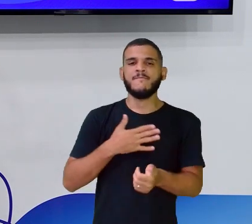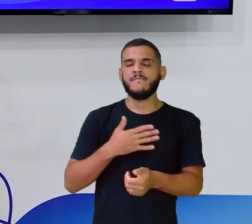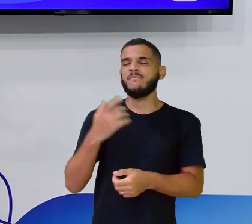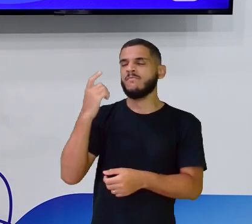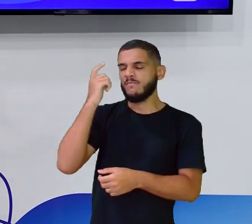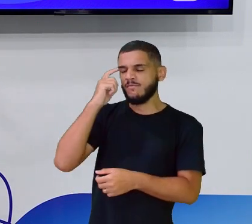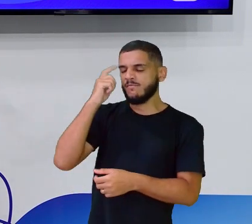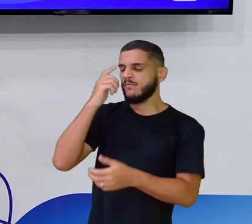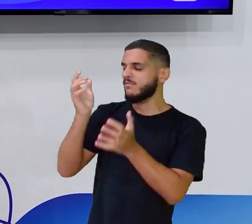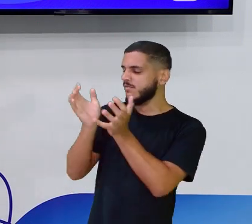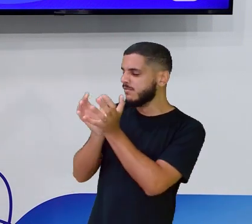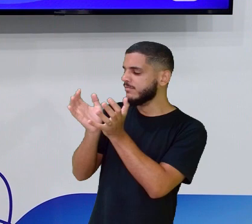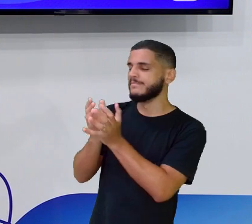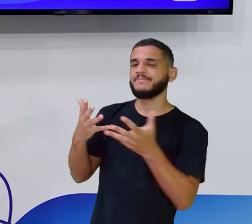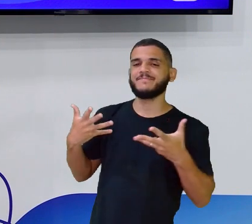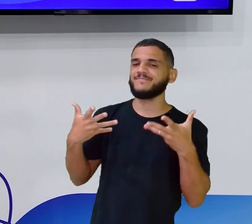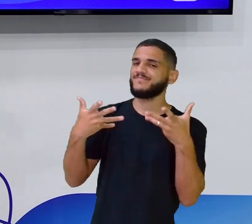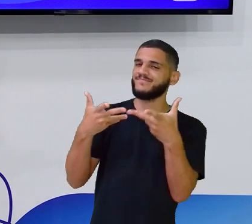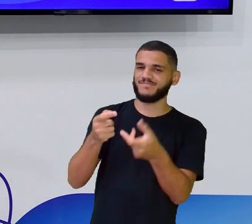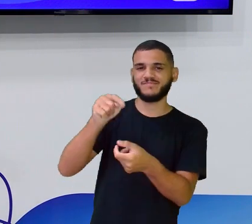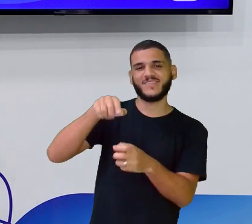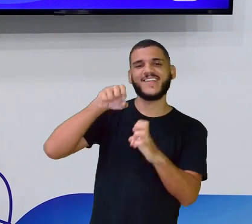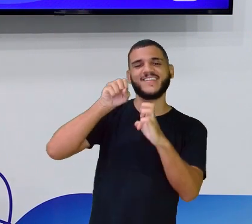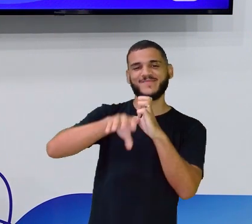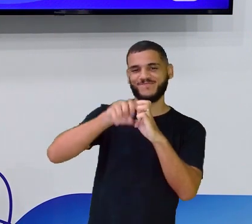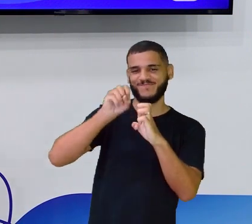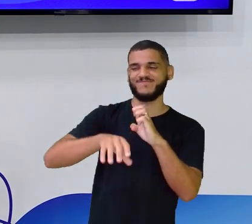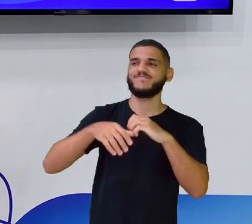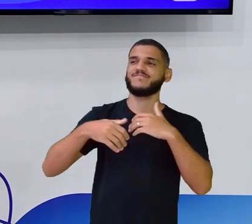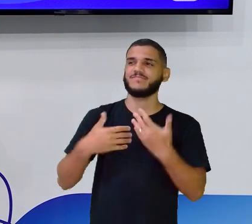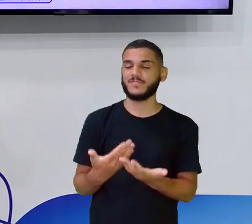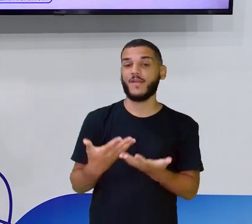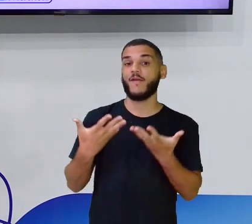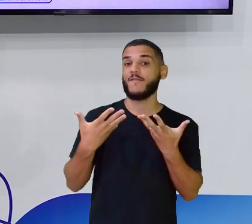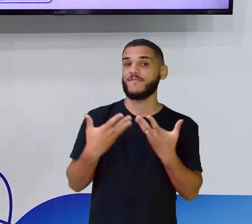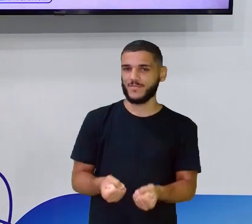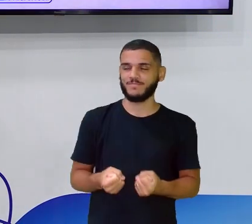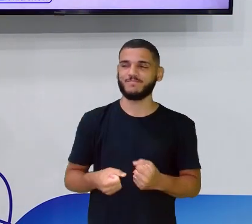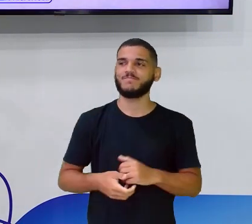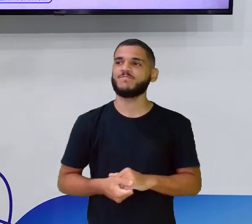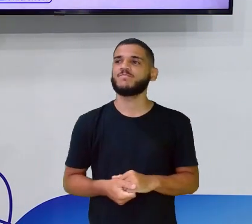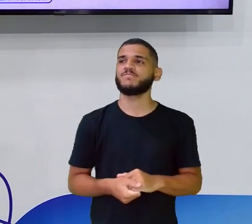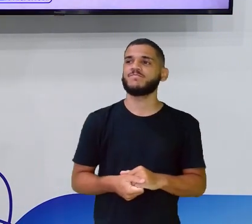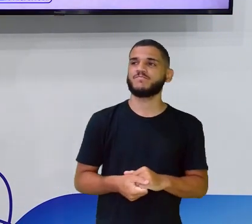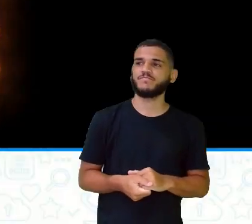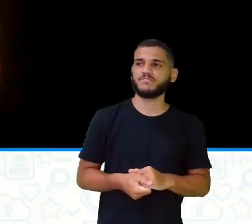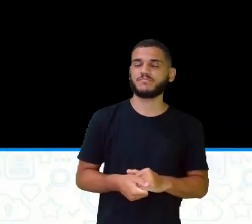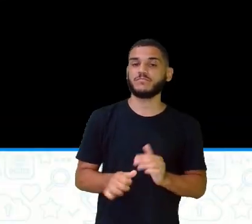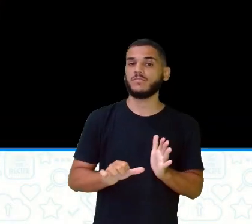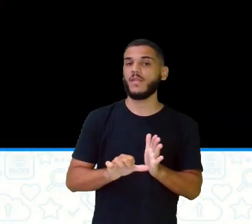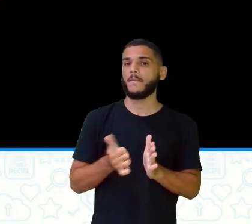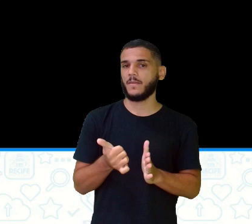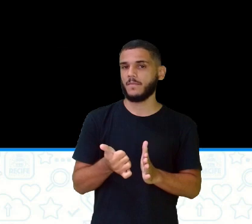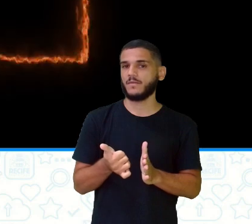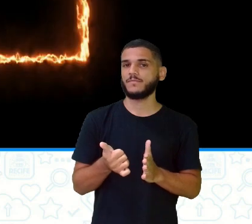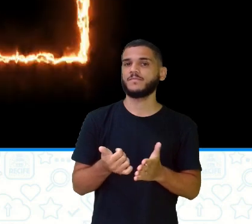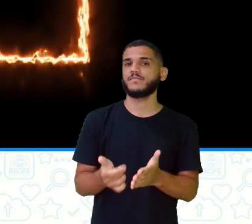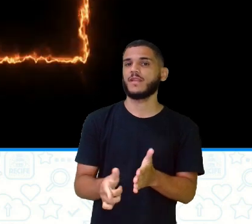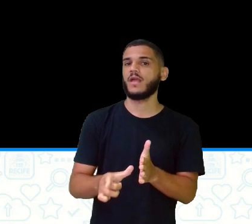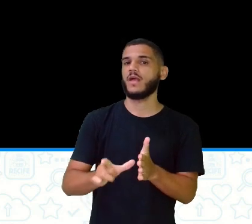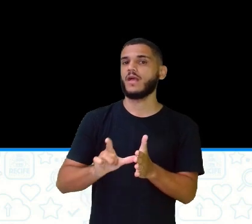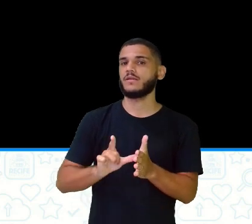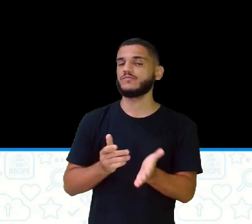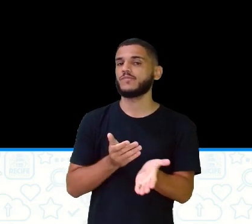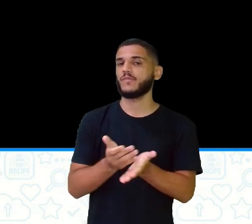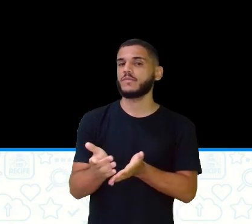Pensa numa equipe show, é essa do Educa Recife. Vamos embora. Primeiramente, antes da gente